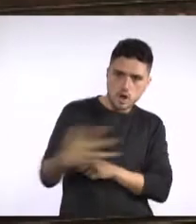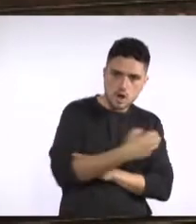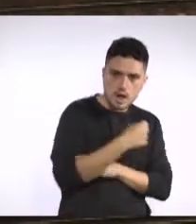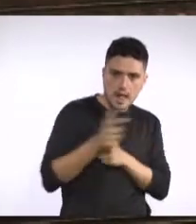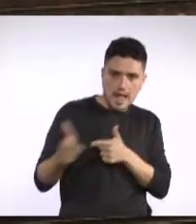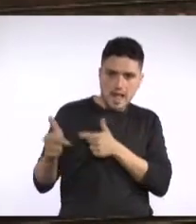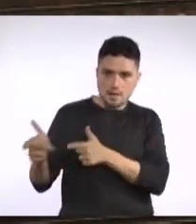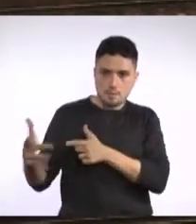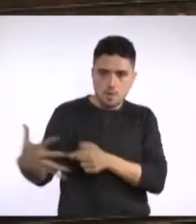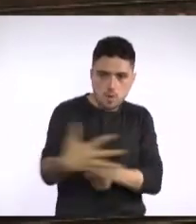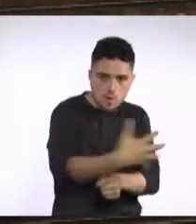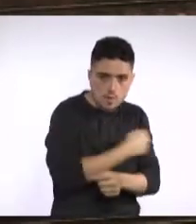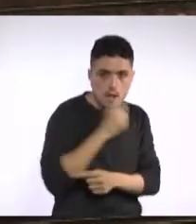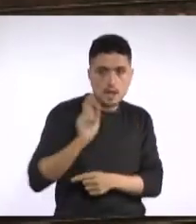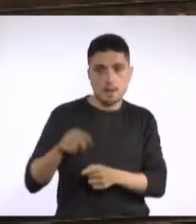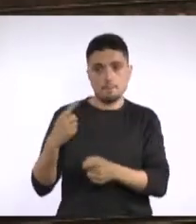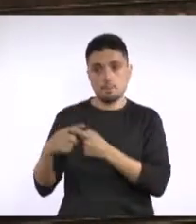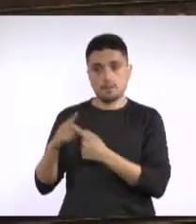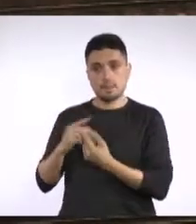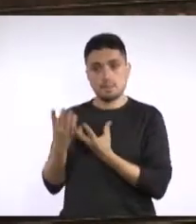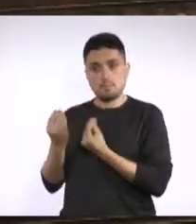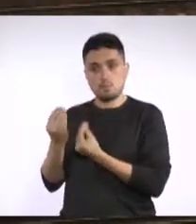muitas armas e não tem uma política